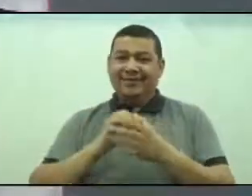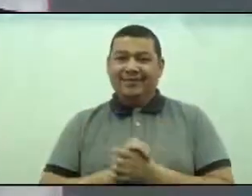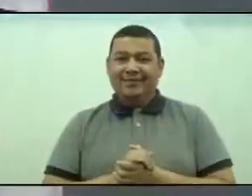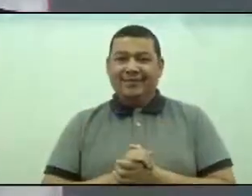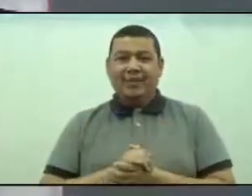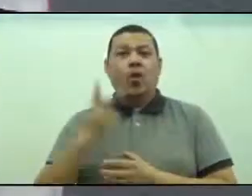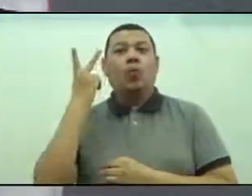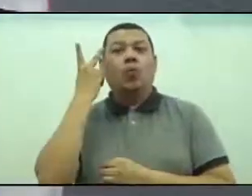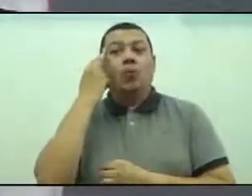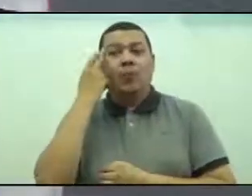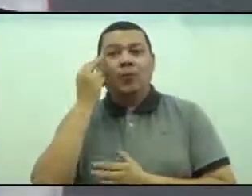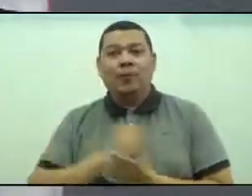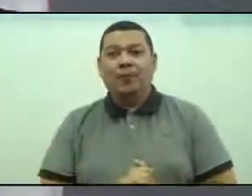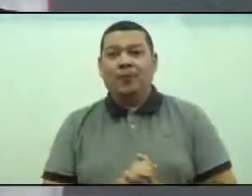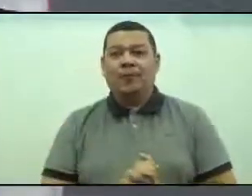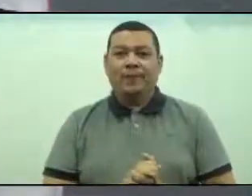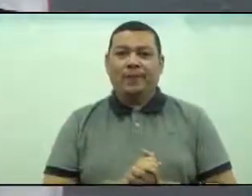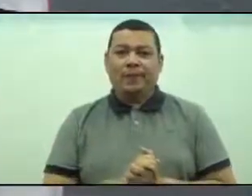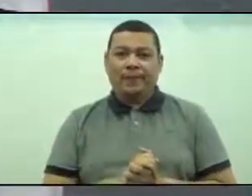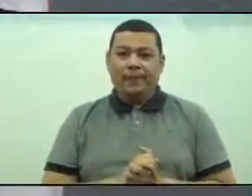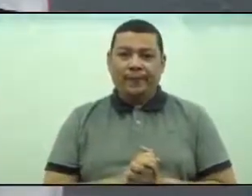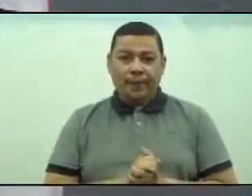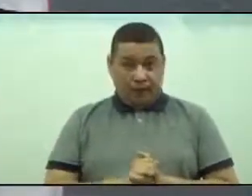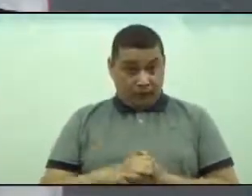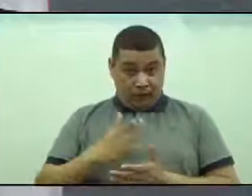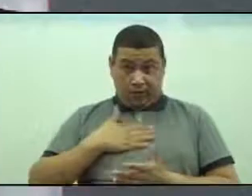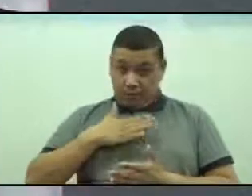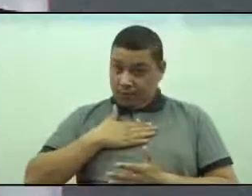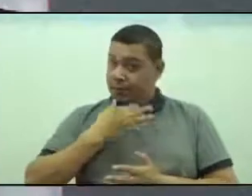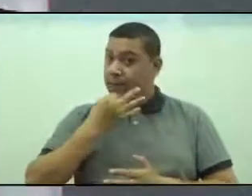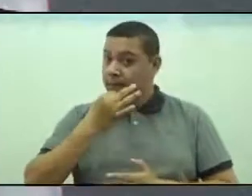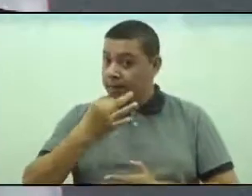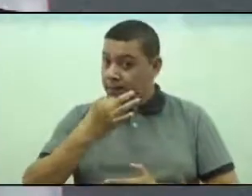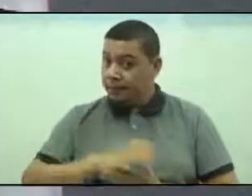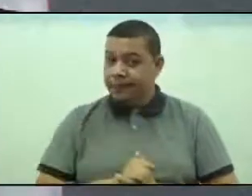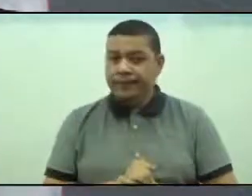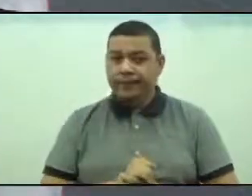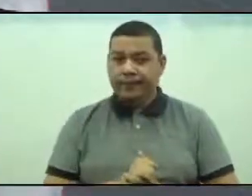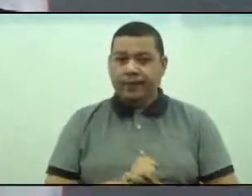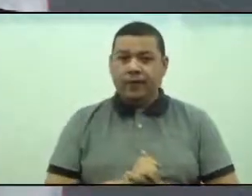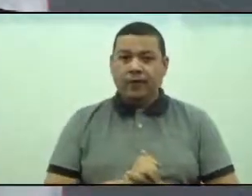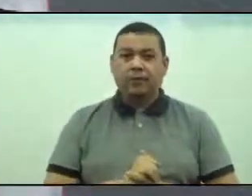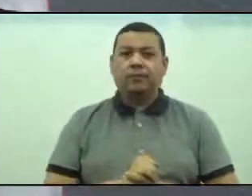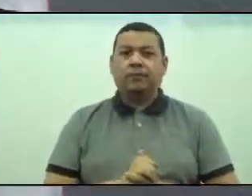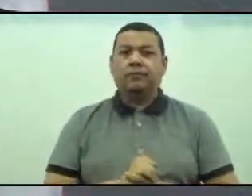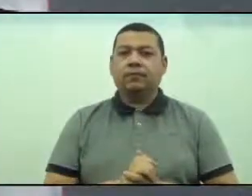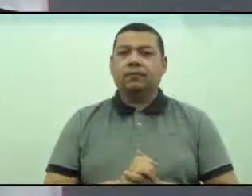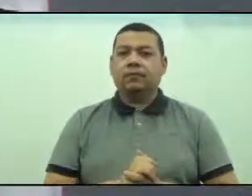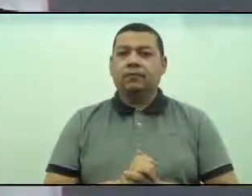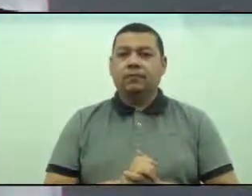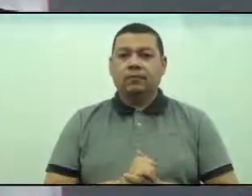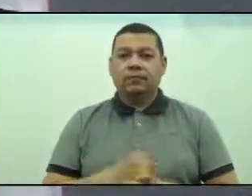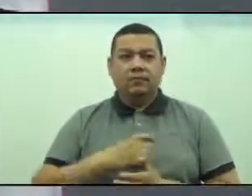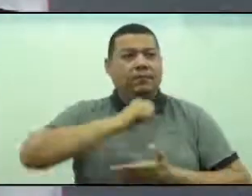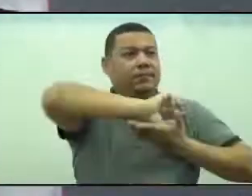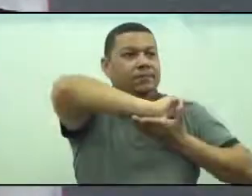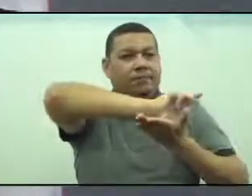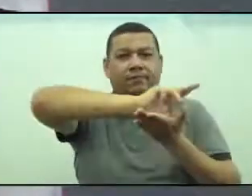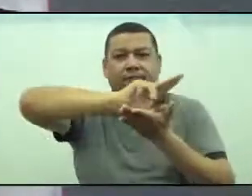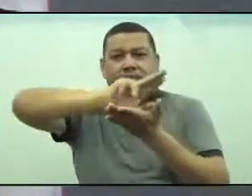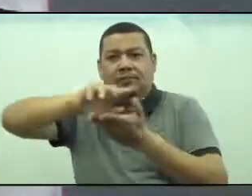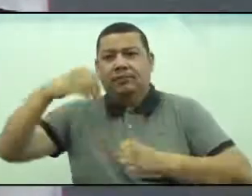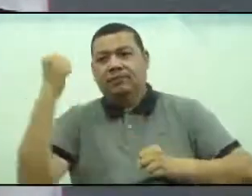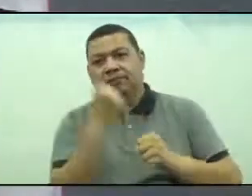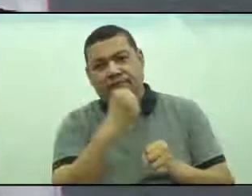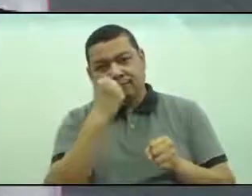ao normal. Penso eu que a nossa grande demanda de obras é